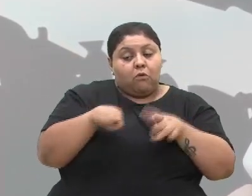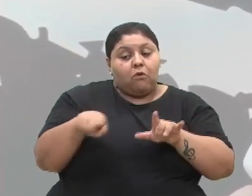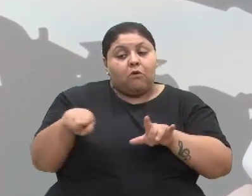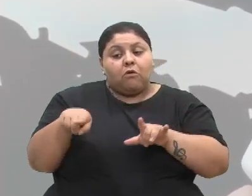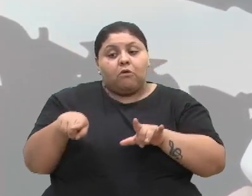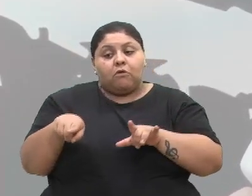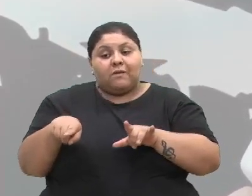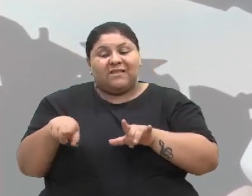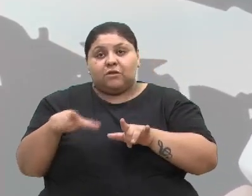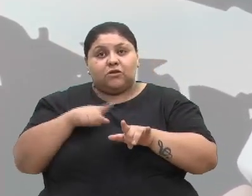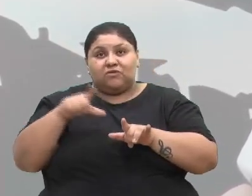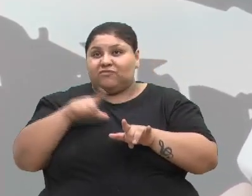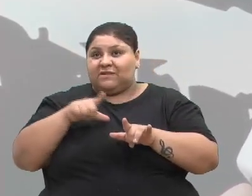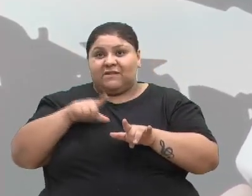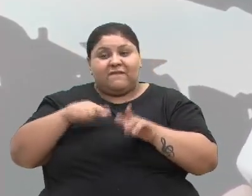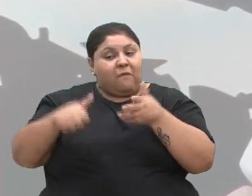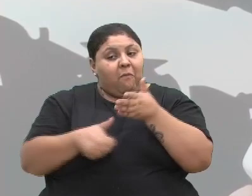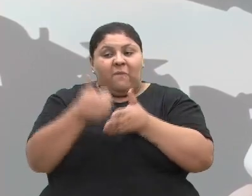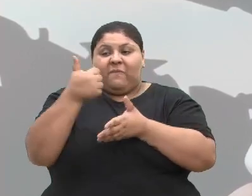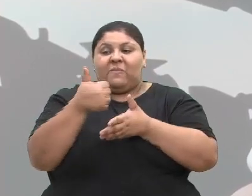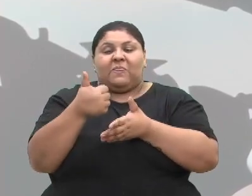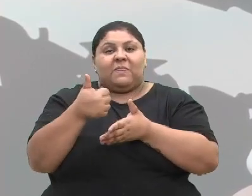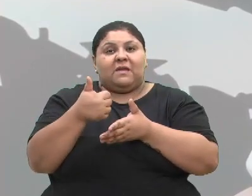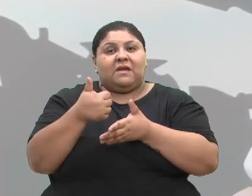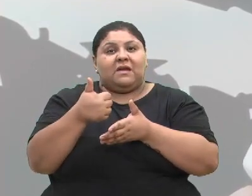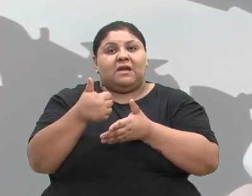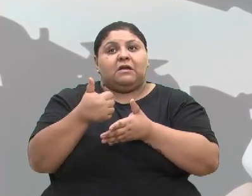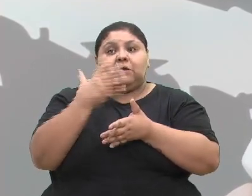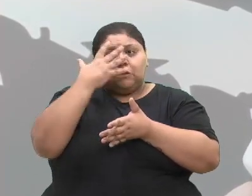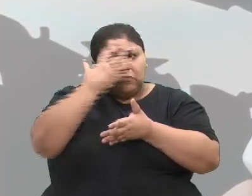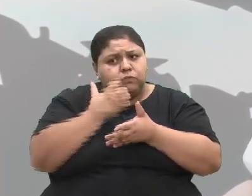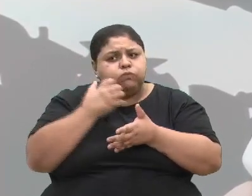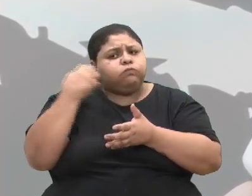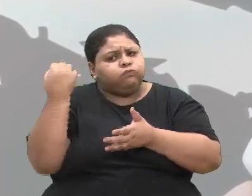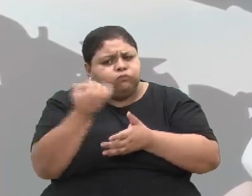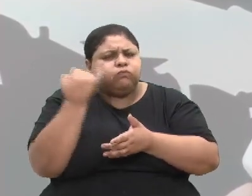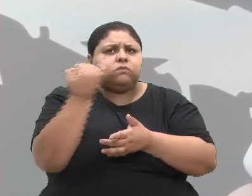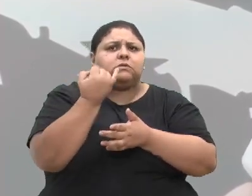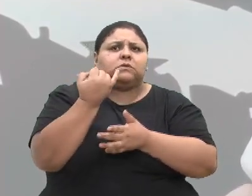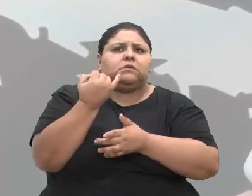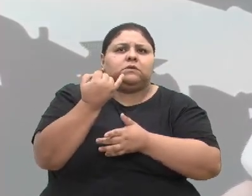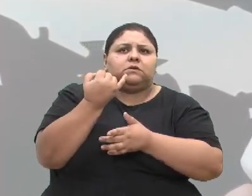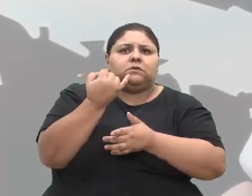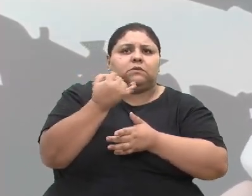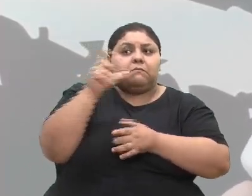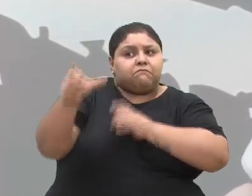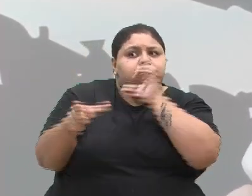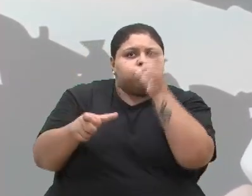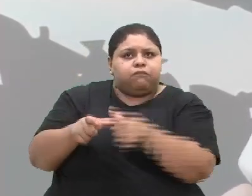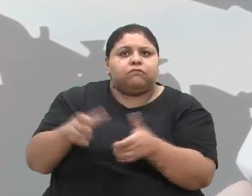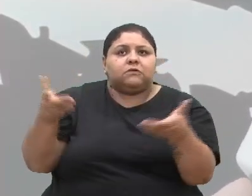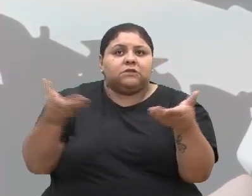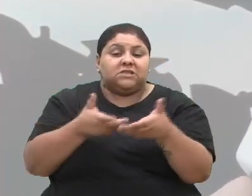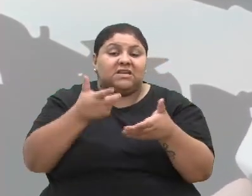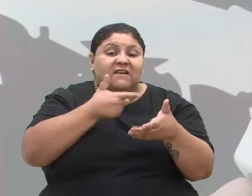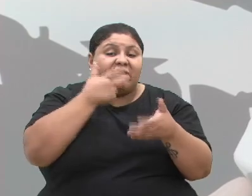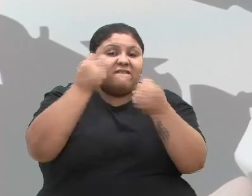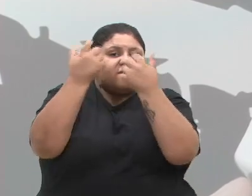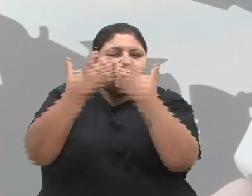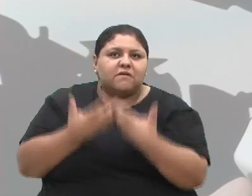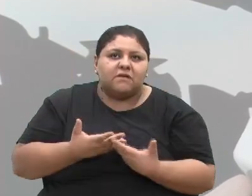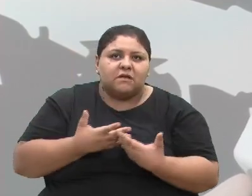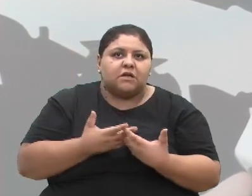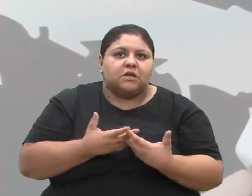não obteve soluções, e são questões tão sérias e importantes para as pessoas, já que fala, além